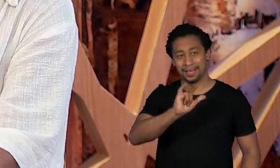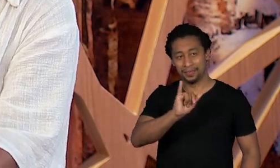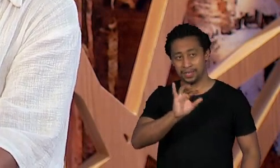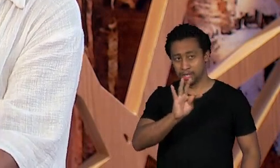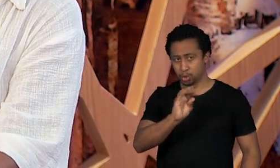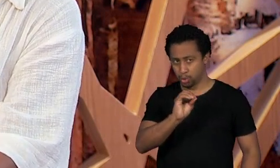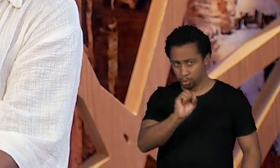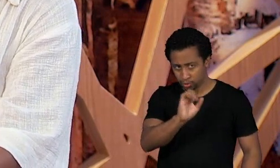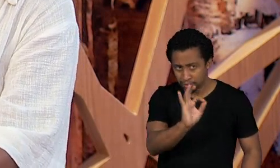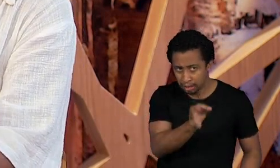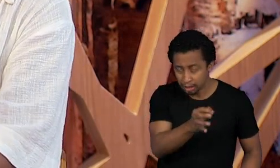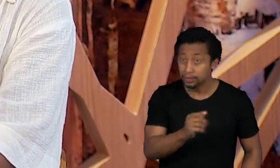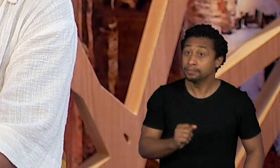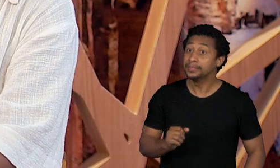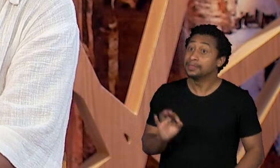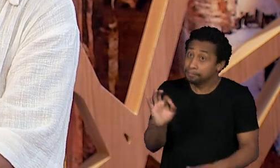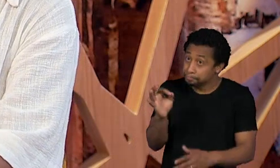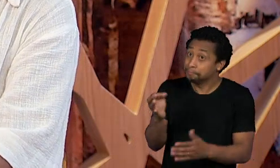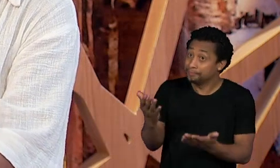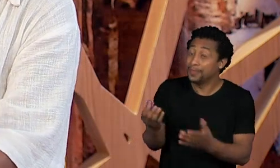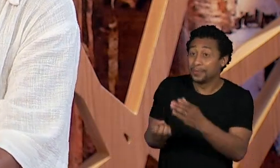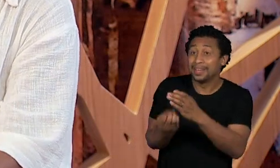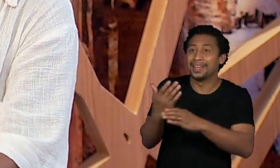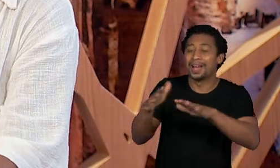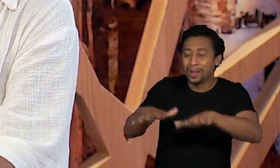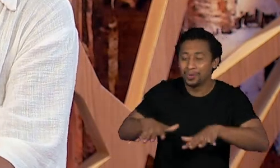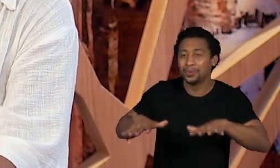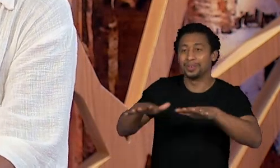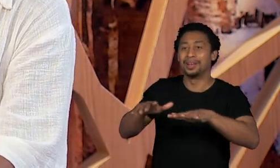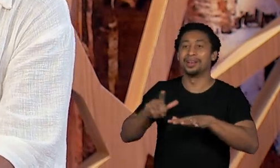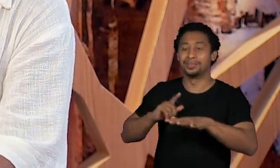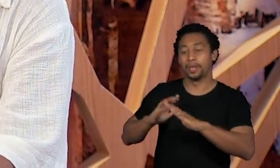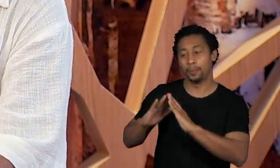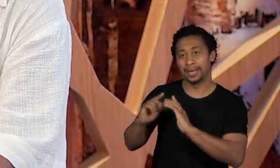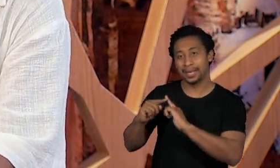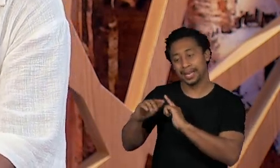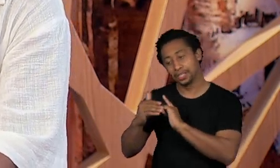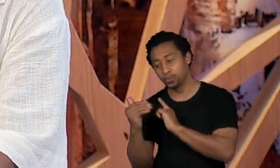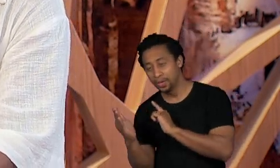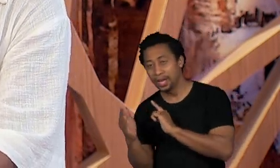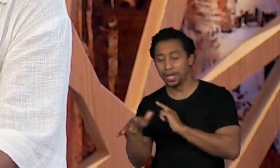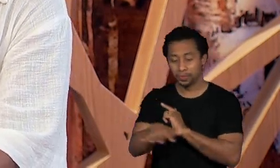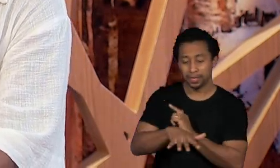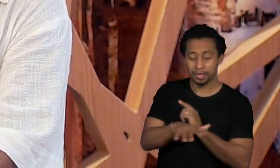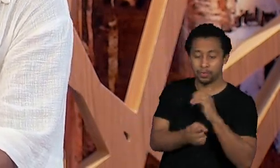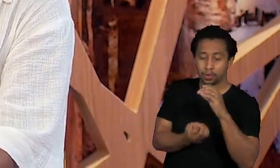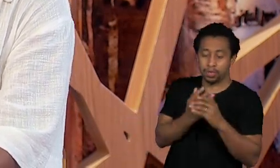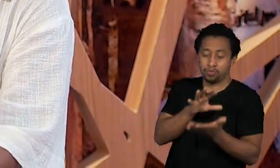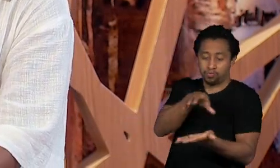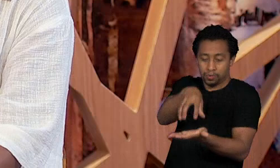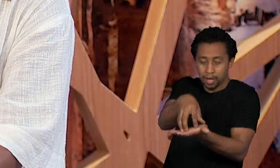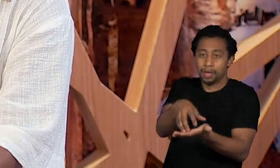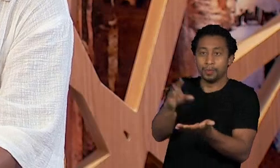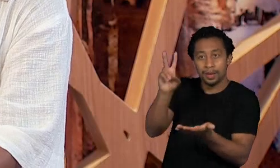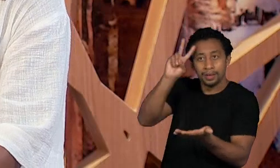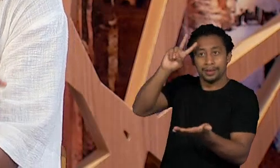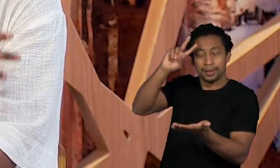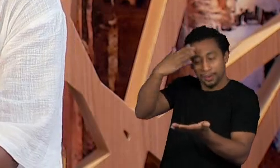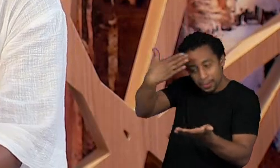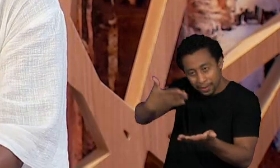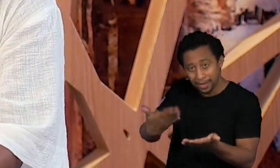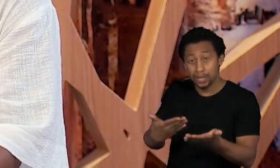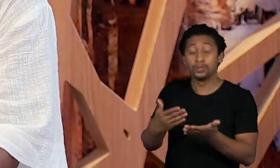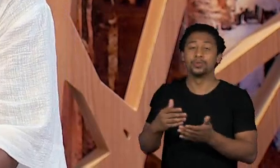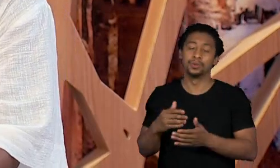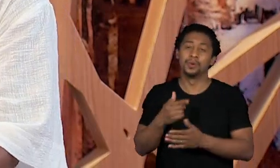própria Capela dos Aflitos. Tem toda uma movimentação e também lembrando o Abílio Ferreira, que sempre esteve à frente,